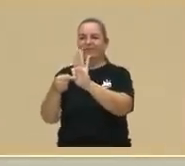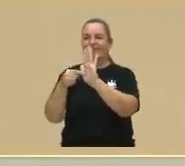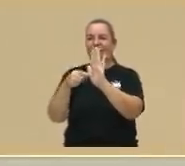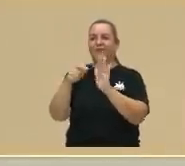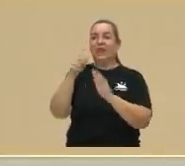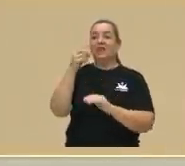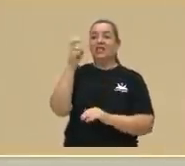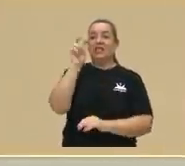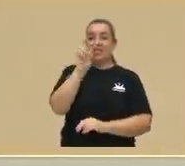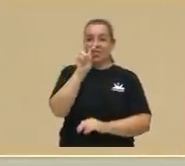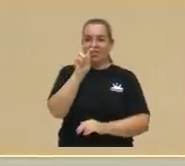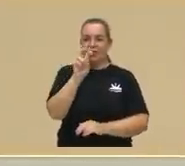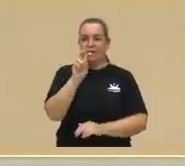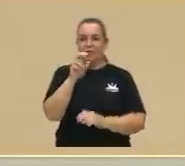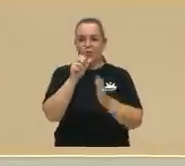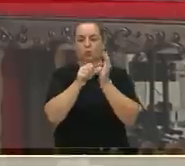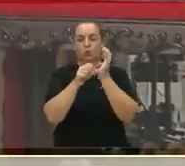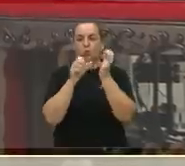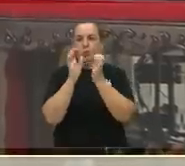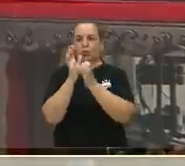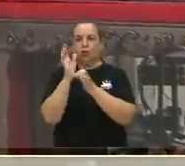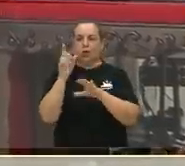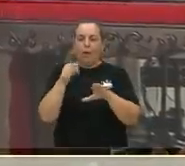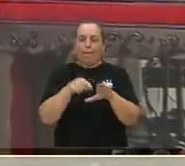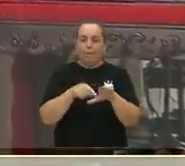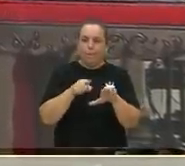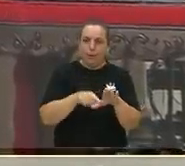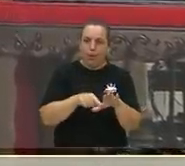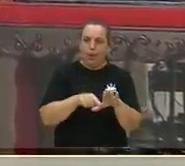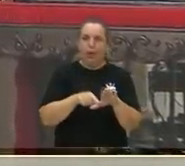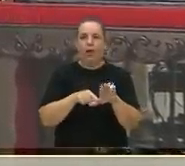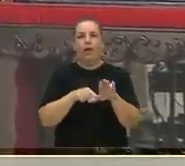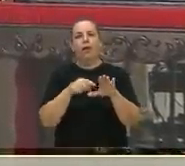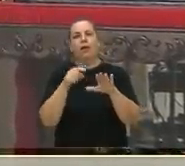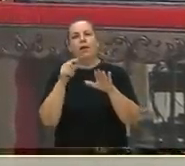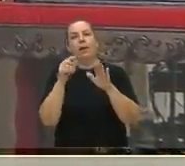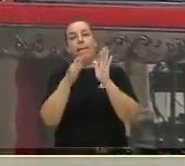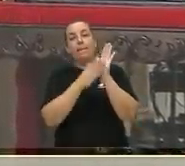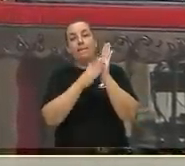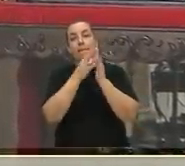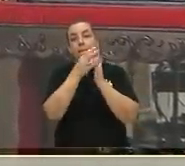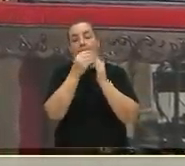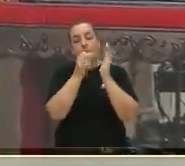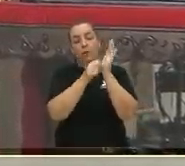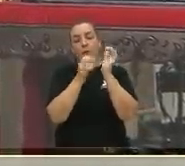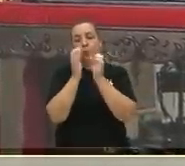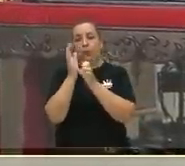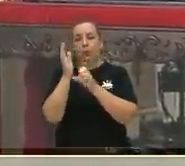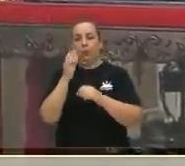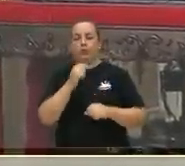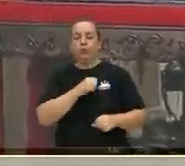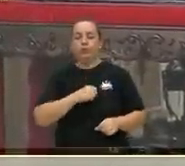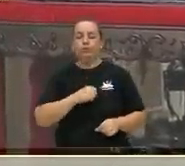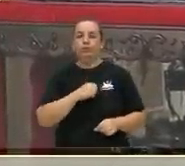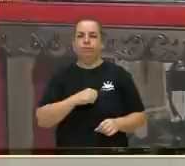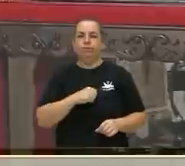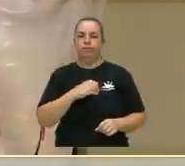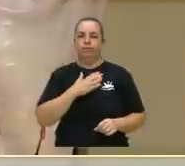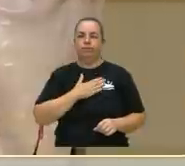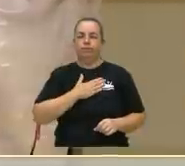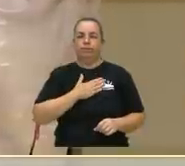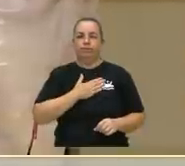as cinco chagas e nos pés nas mãos e no coração